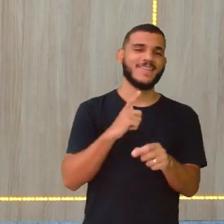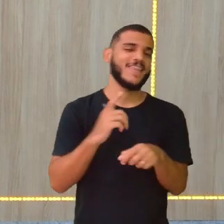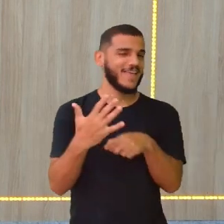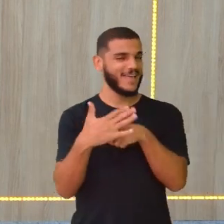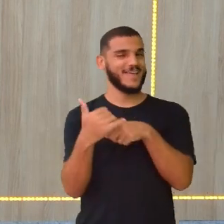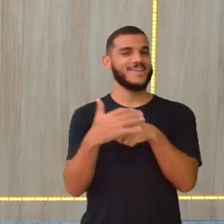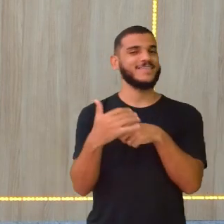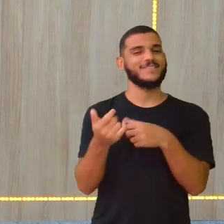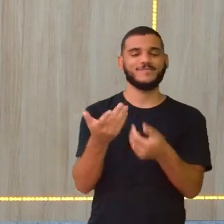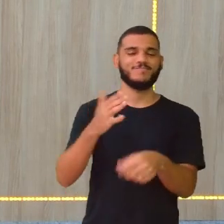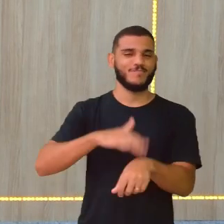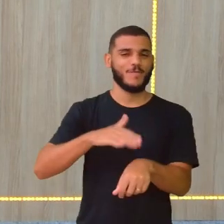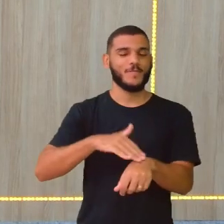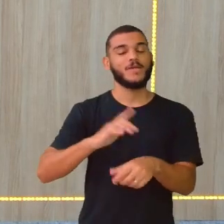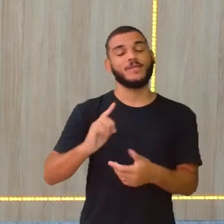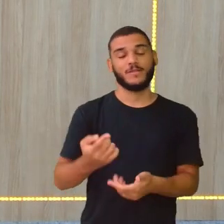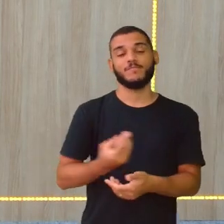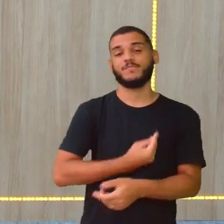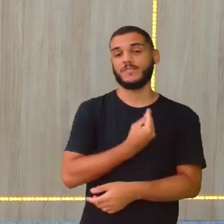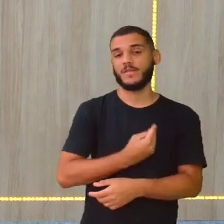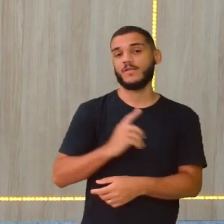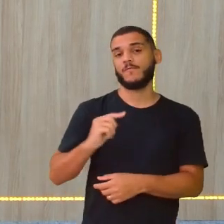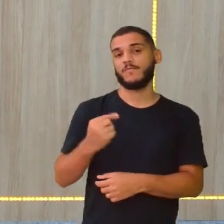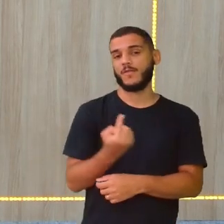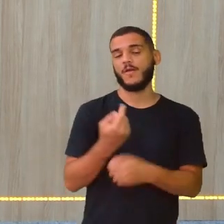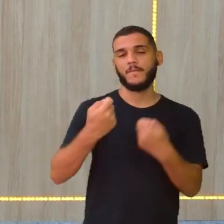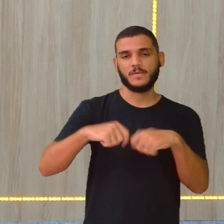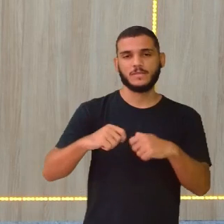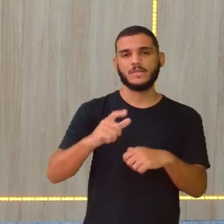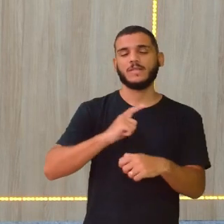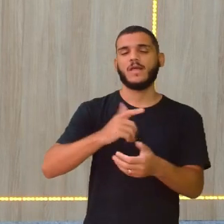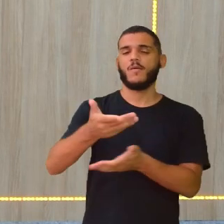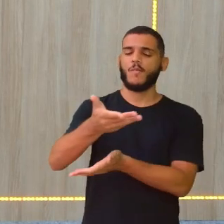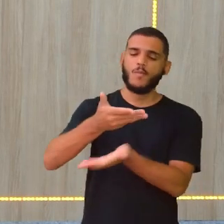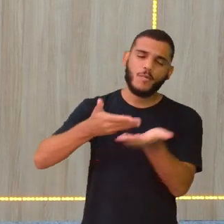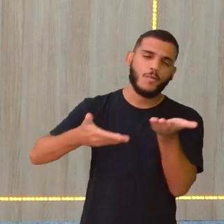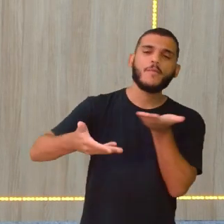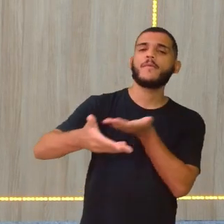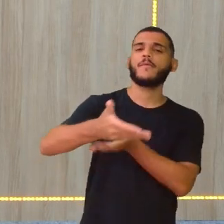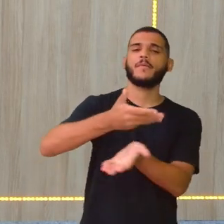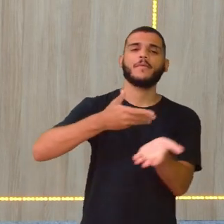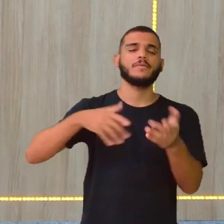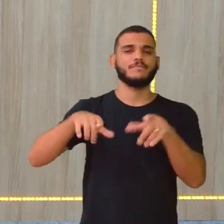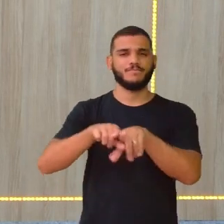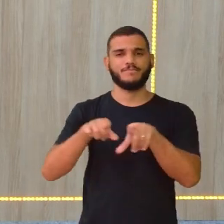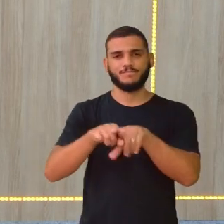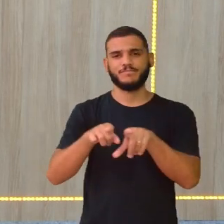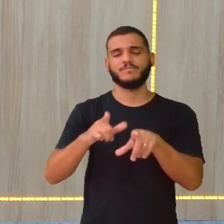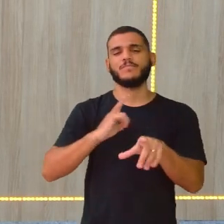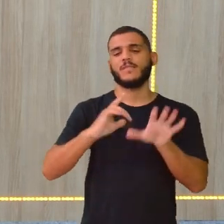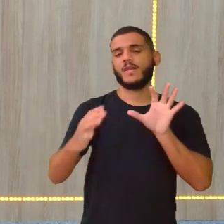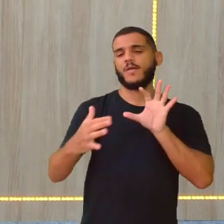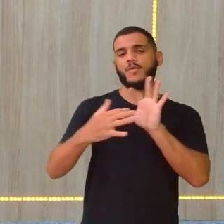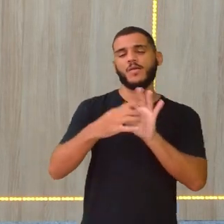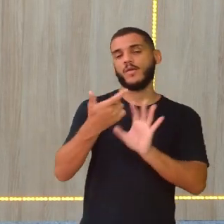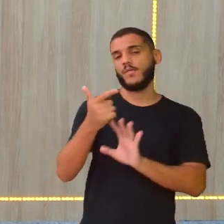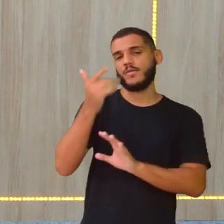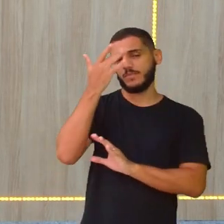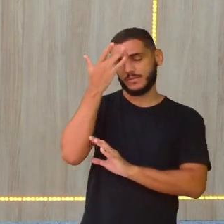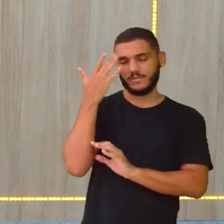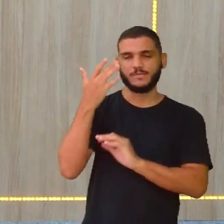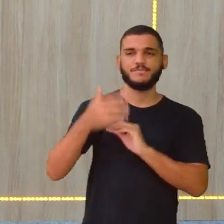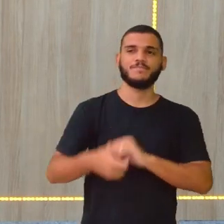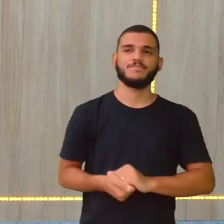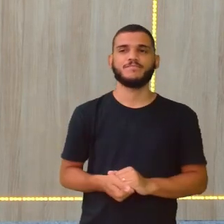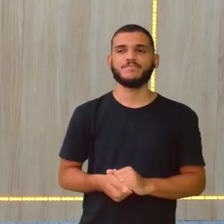carinho, né? Então, na nossa vida é assim, pessoal. Nós temos que, né, ter esse relacionamento, essa conexão com o outro.